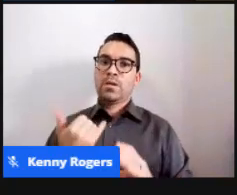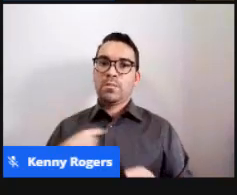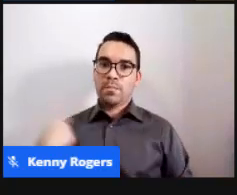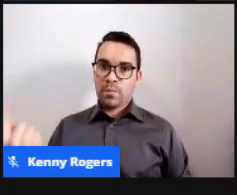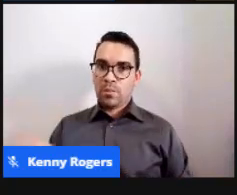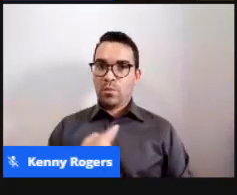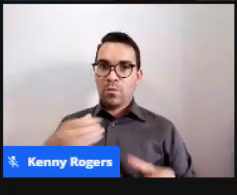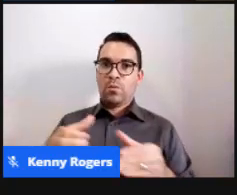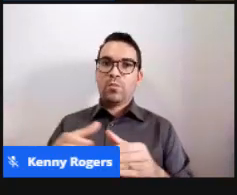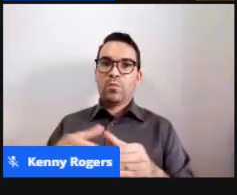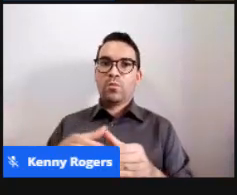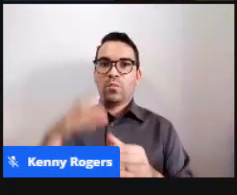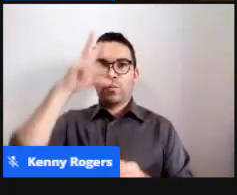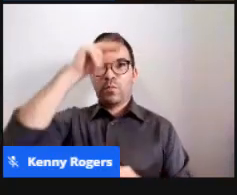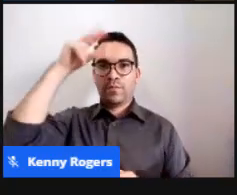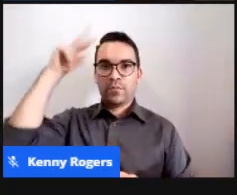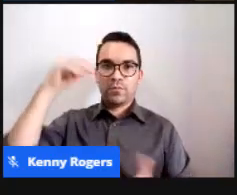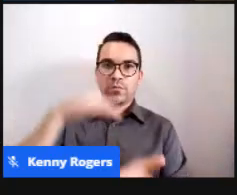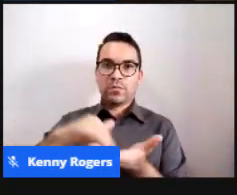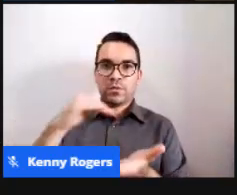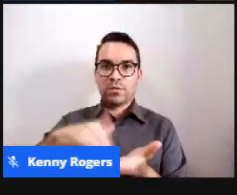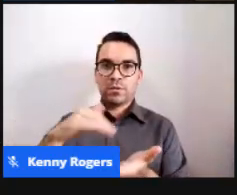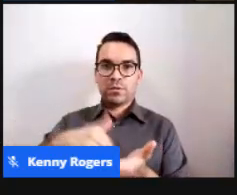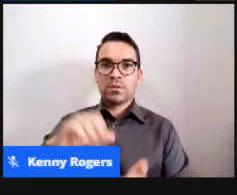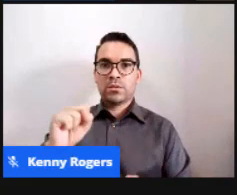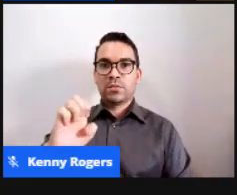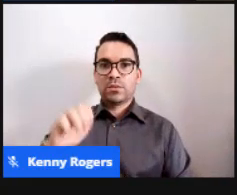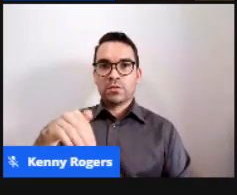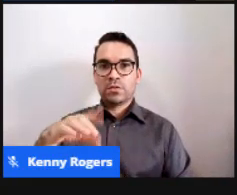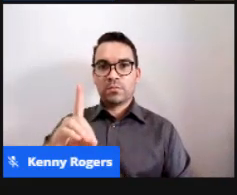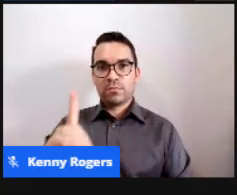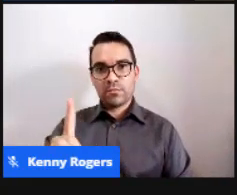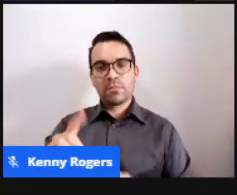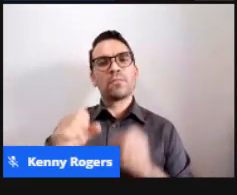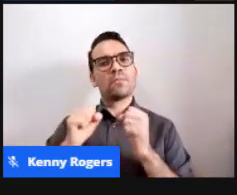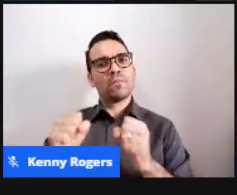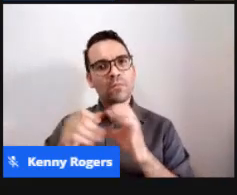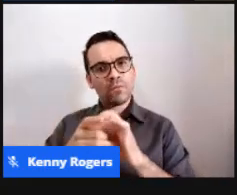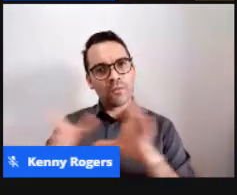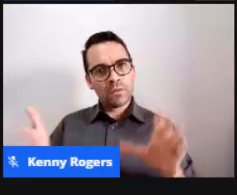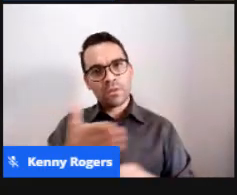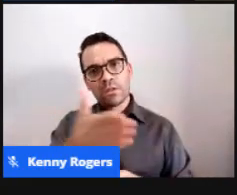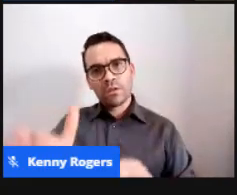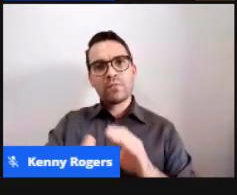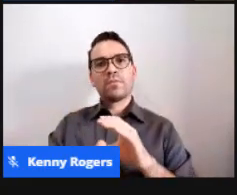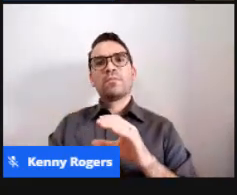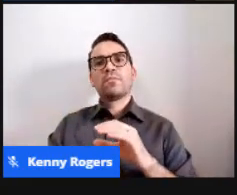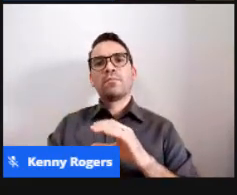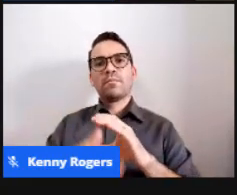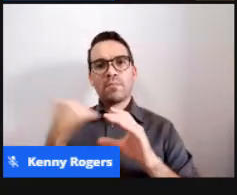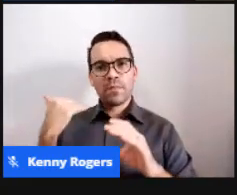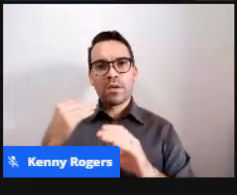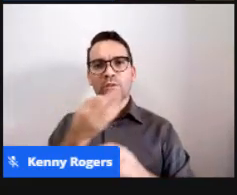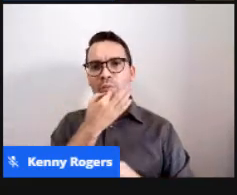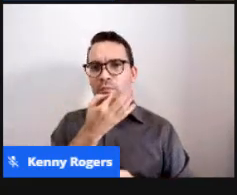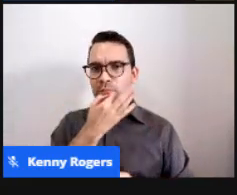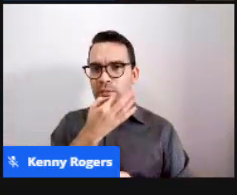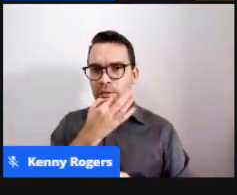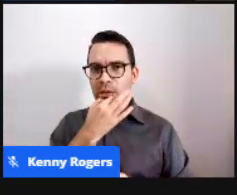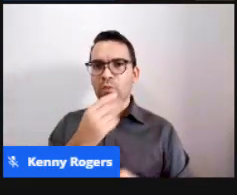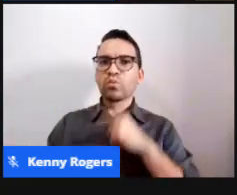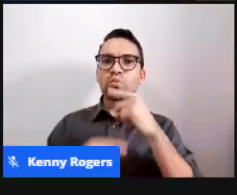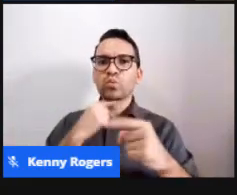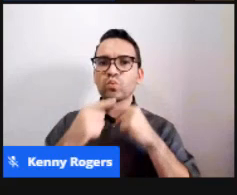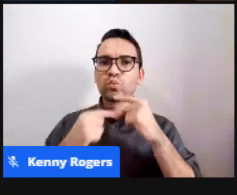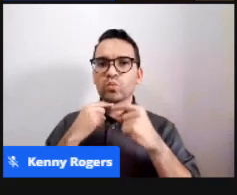podem fazer isso, vocês sabem que nós temos essa liberdade, né, nossa com vocês, a gente pode trabalhar assim, mas só não vai